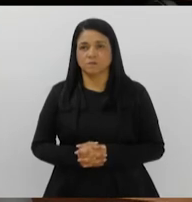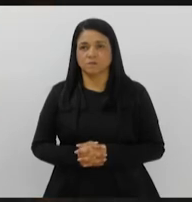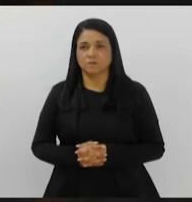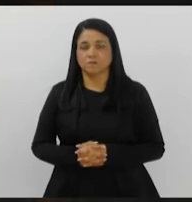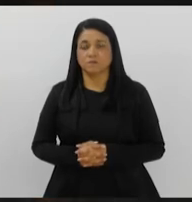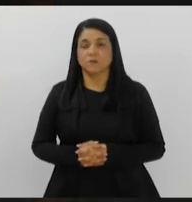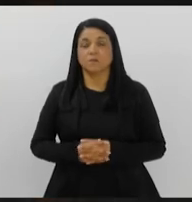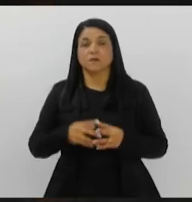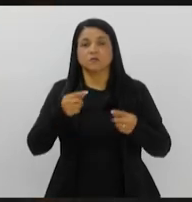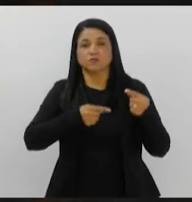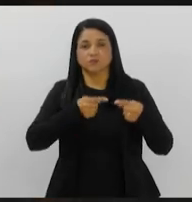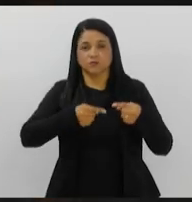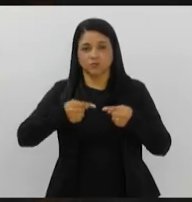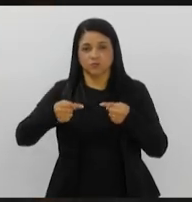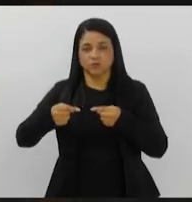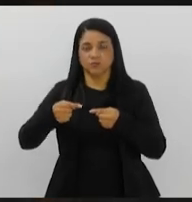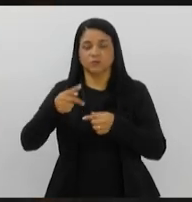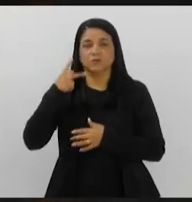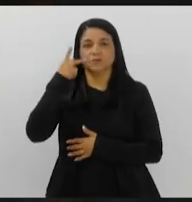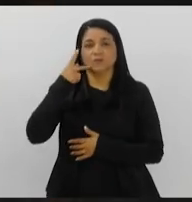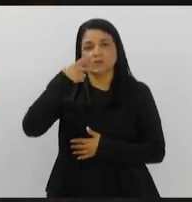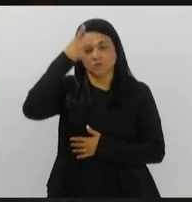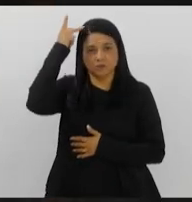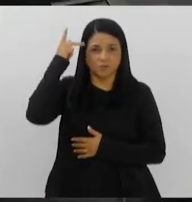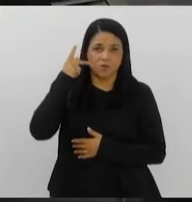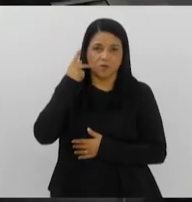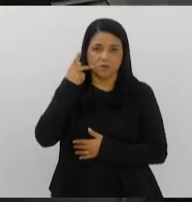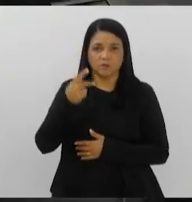Para discutir, o nobre deputado Luiz Paulo.